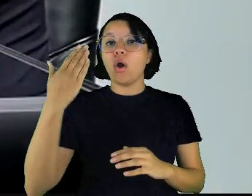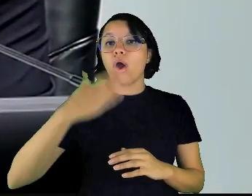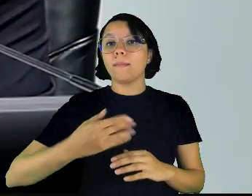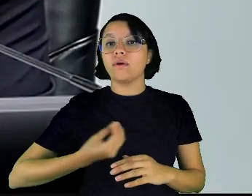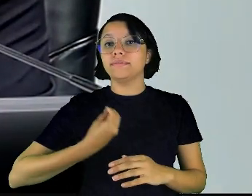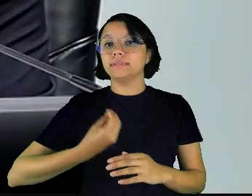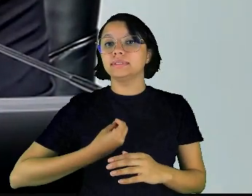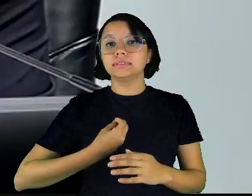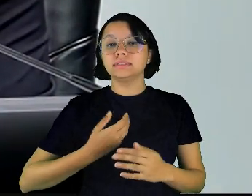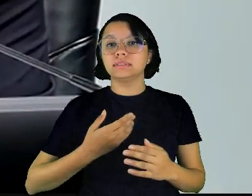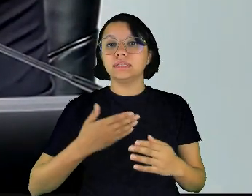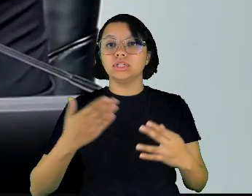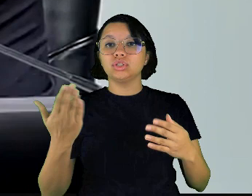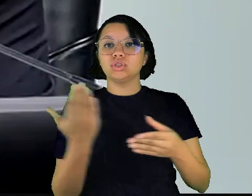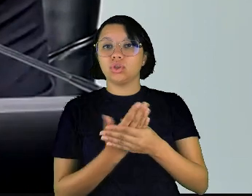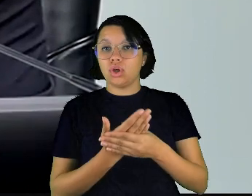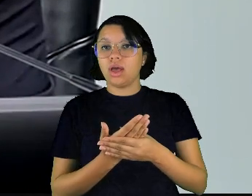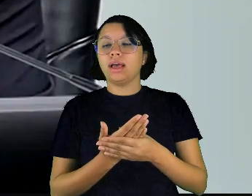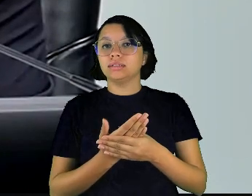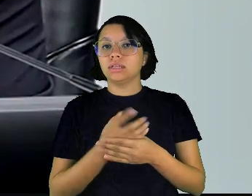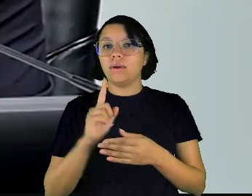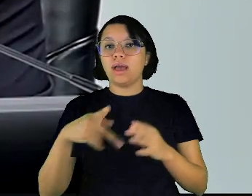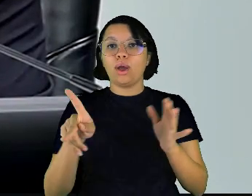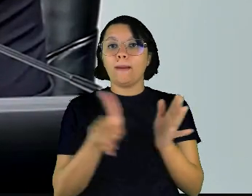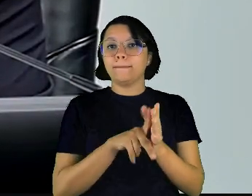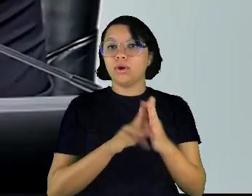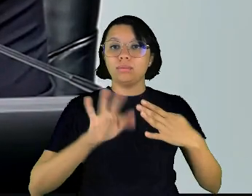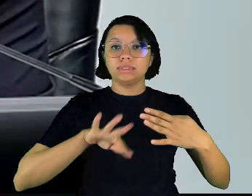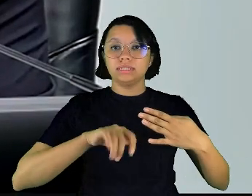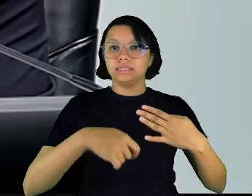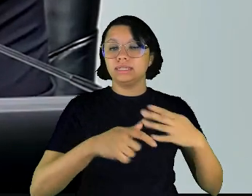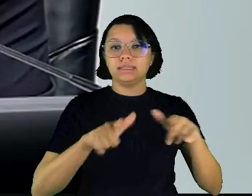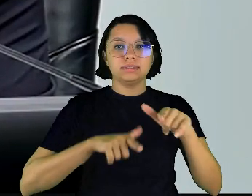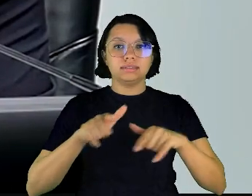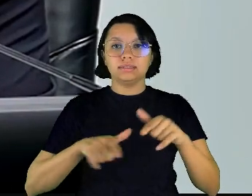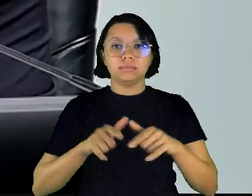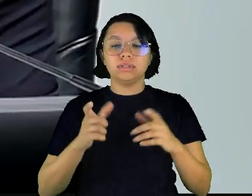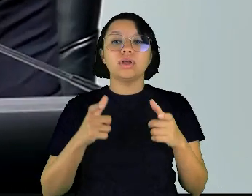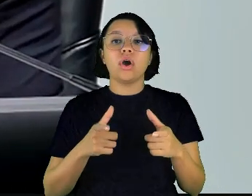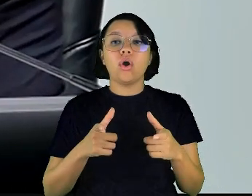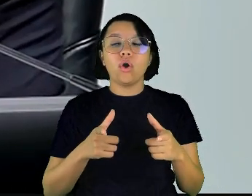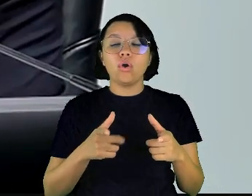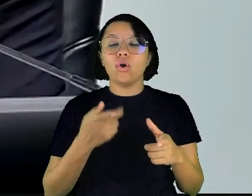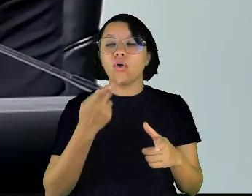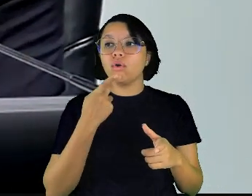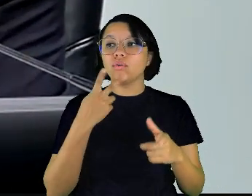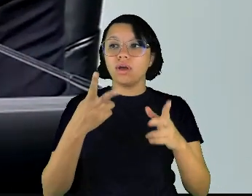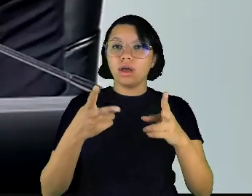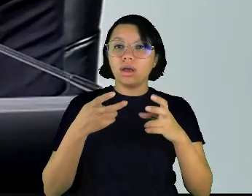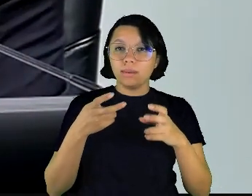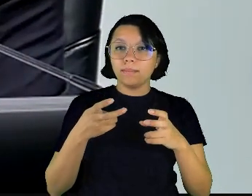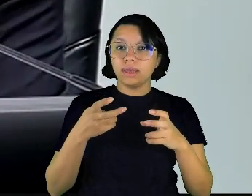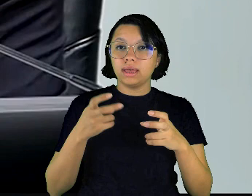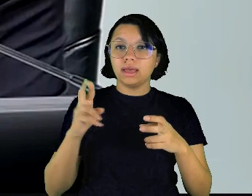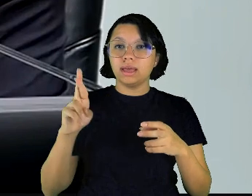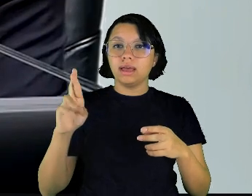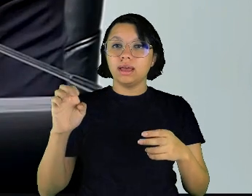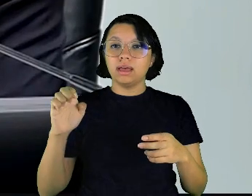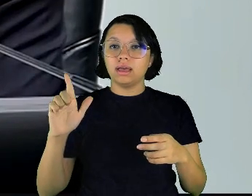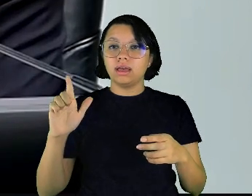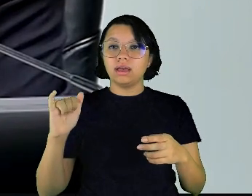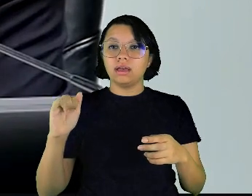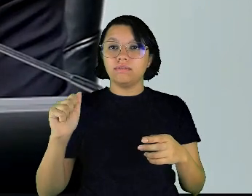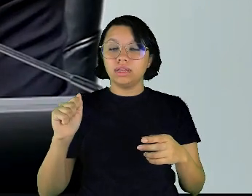existente nos autos é a própria sentença trabalhista, onde se constata a revelia do suposto